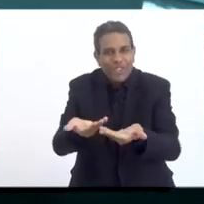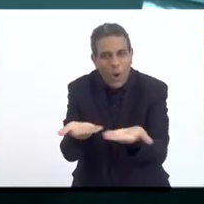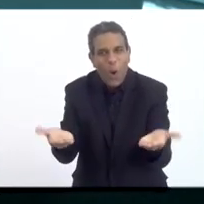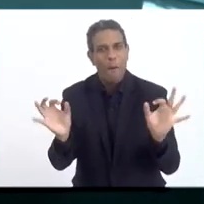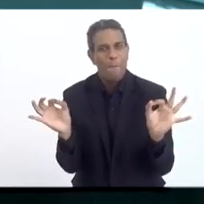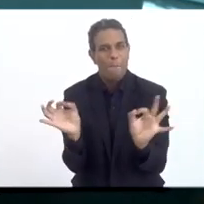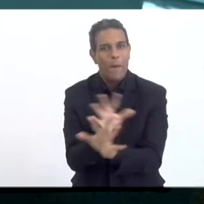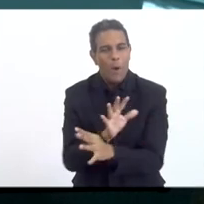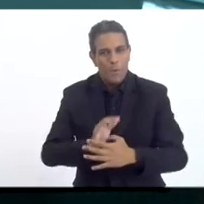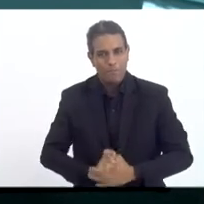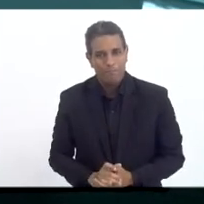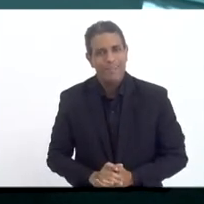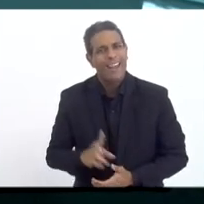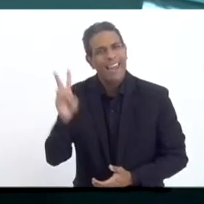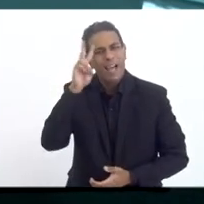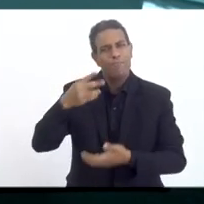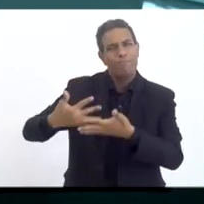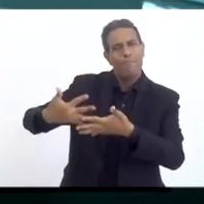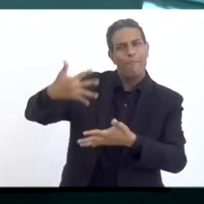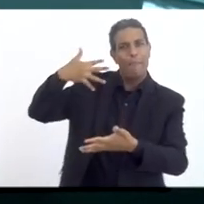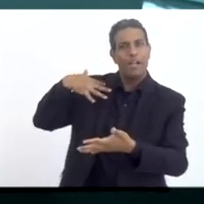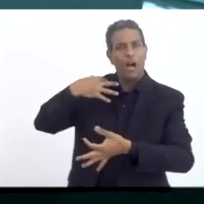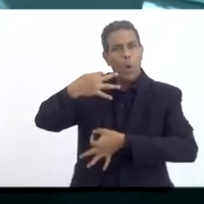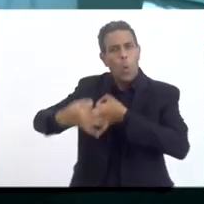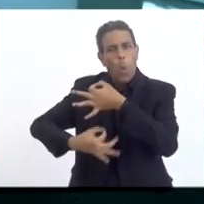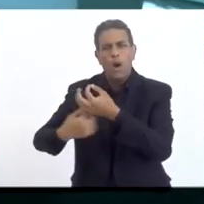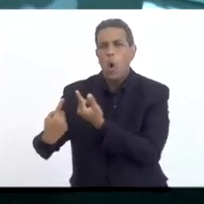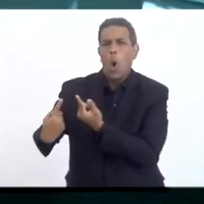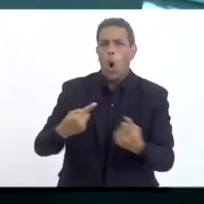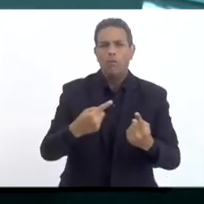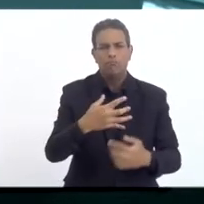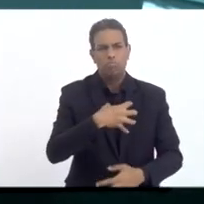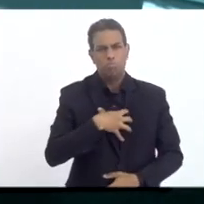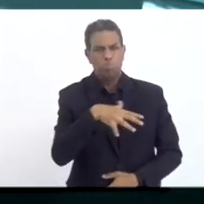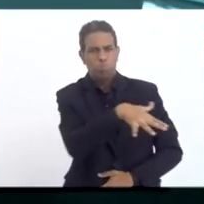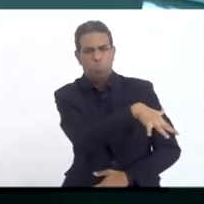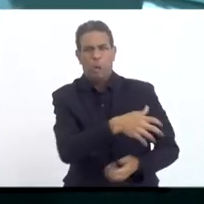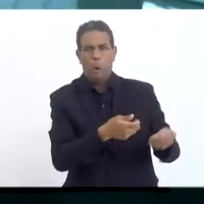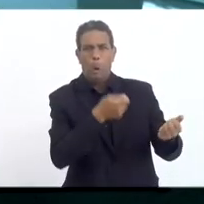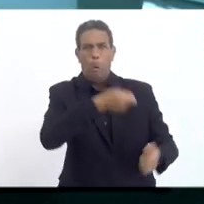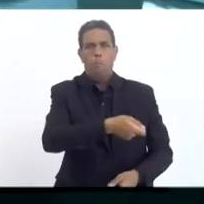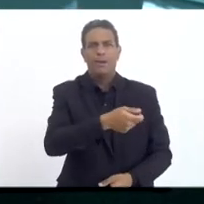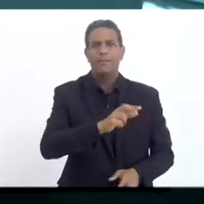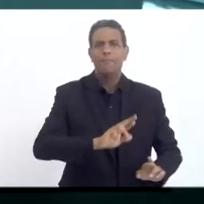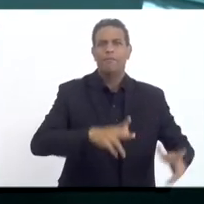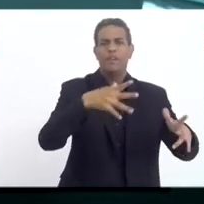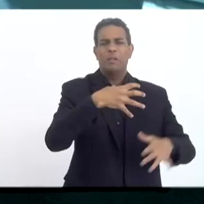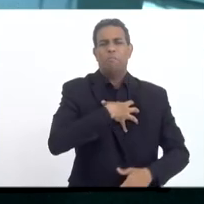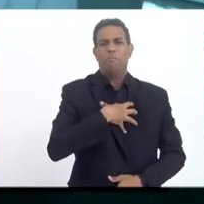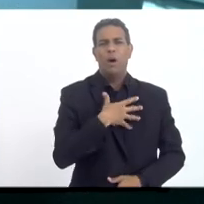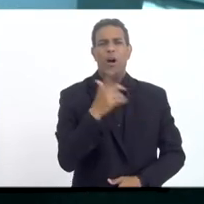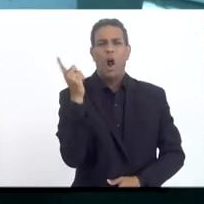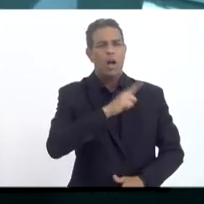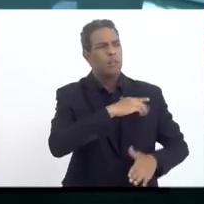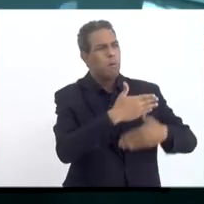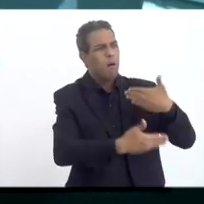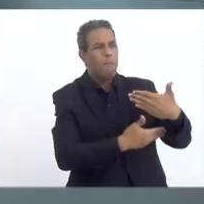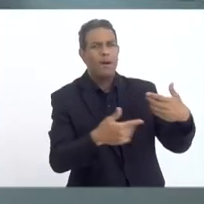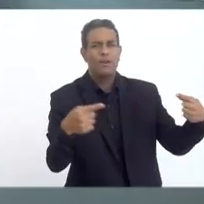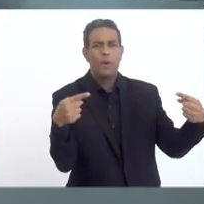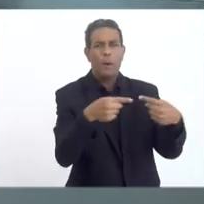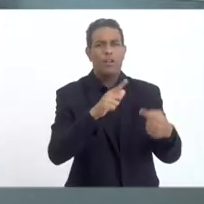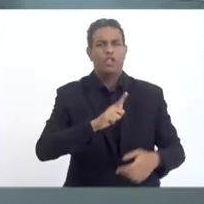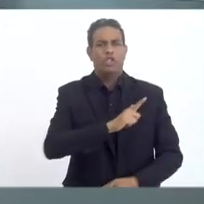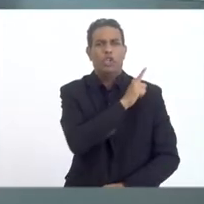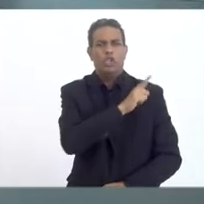fiscal e, à época, nós fomos muito críticos ao modo como o regime se constituía e vinha sendo imposto ao governo